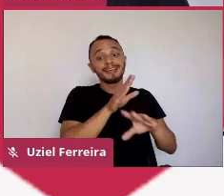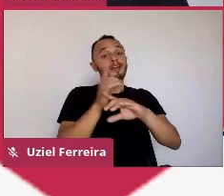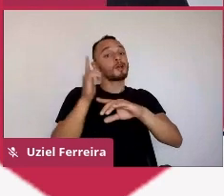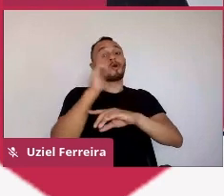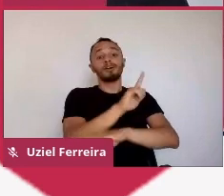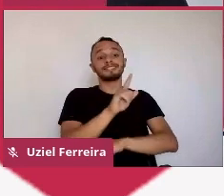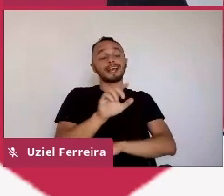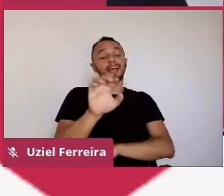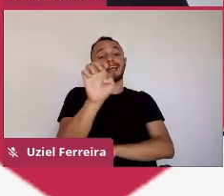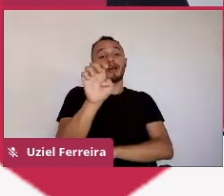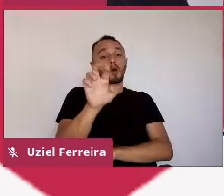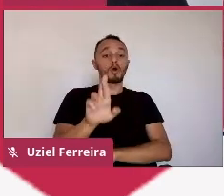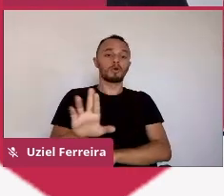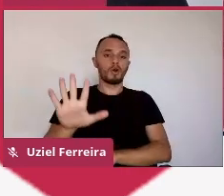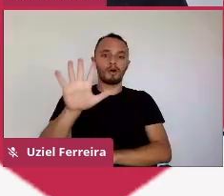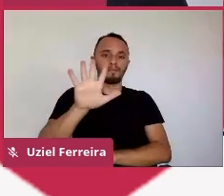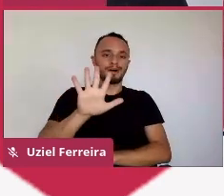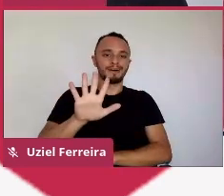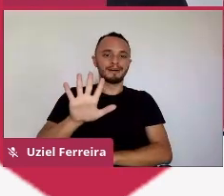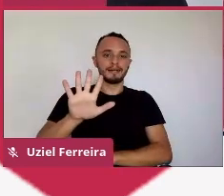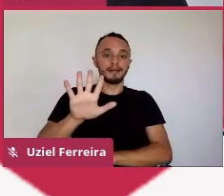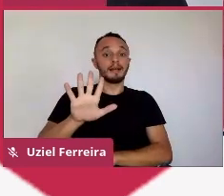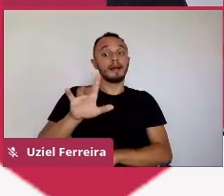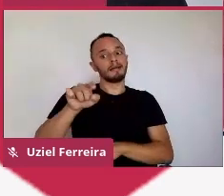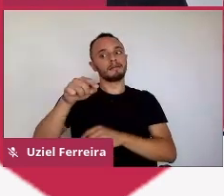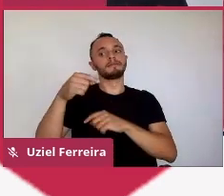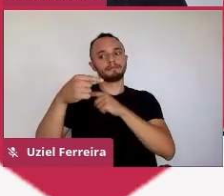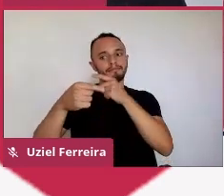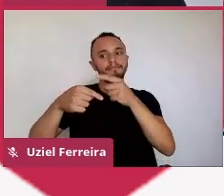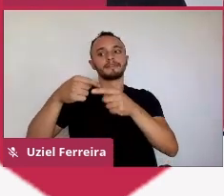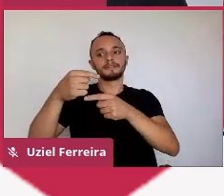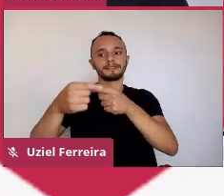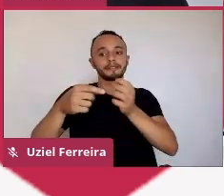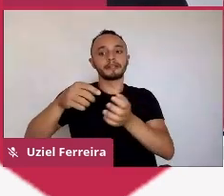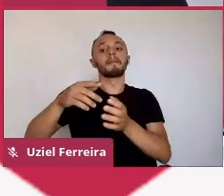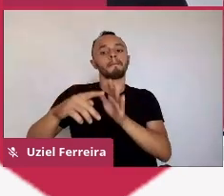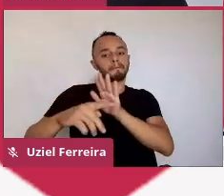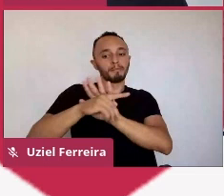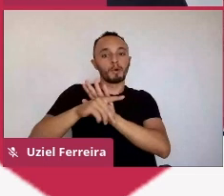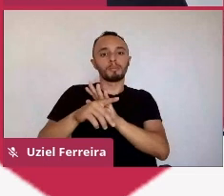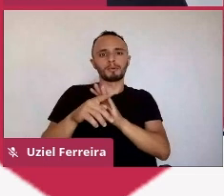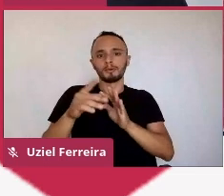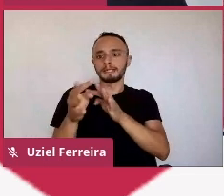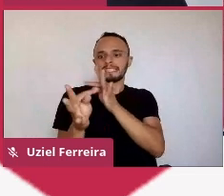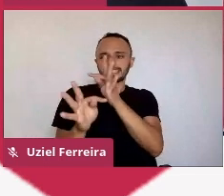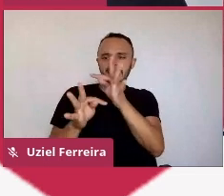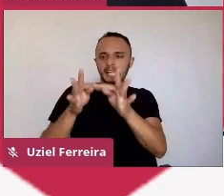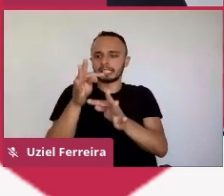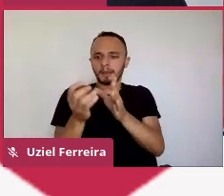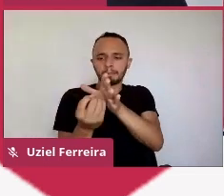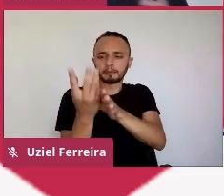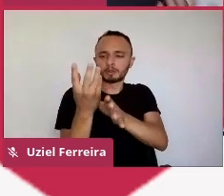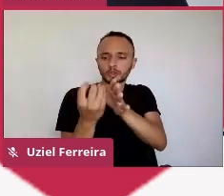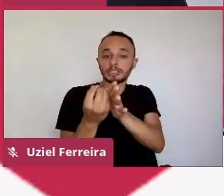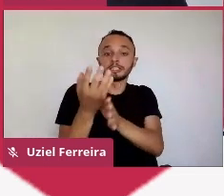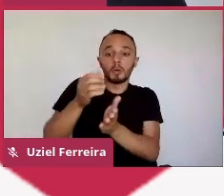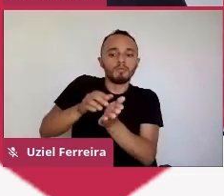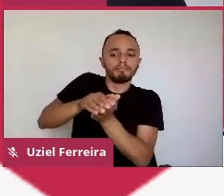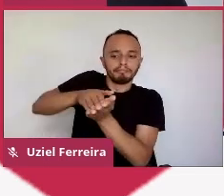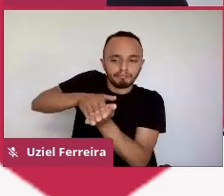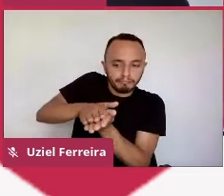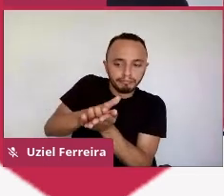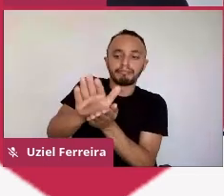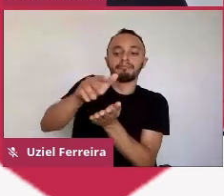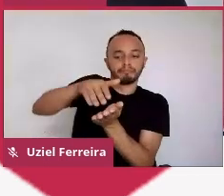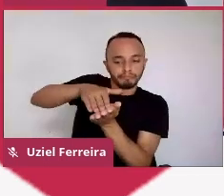na imprensa. Ela passa a ser uma técnica para a produção de